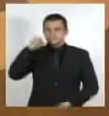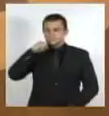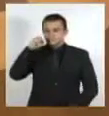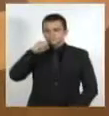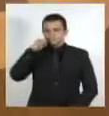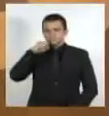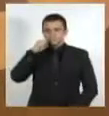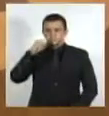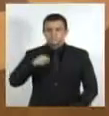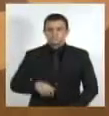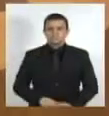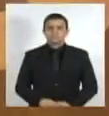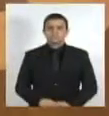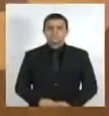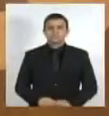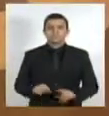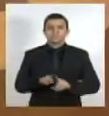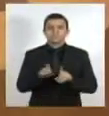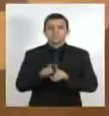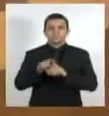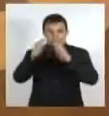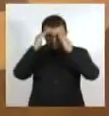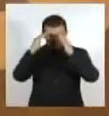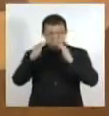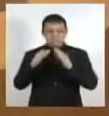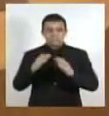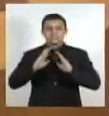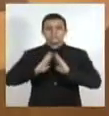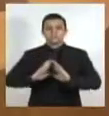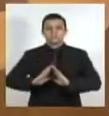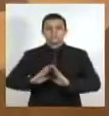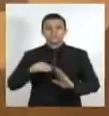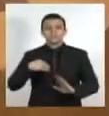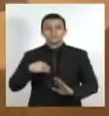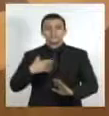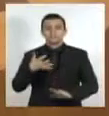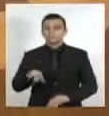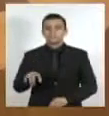Senado, atendendo ao apelo que não posso recusar,